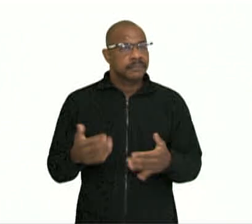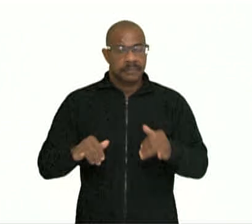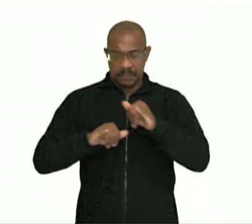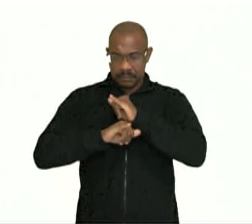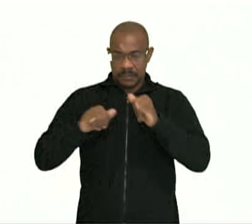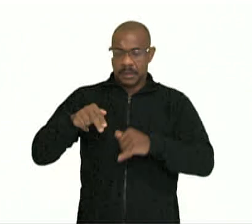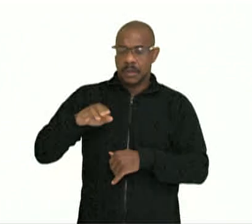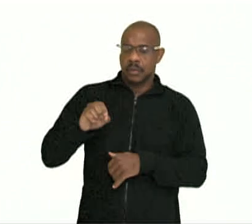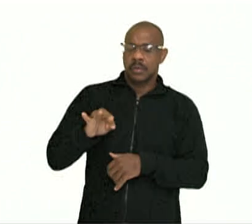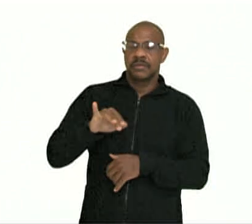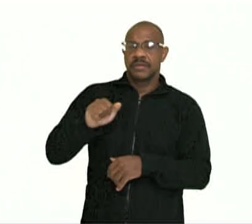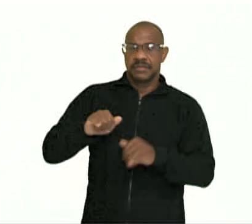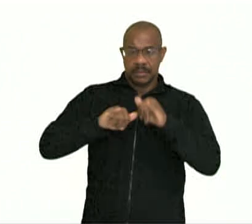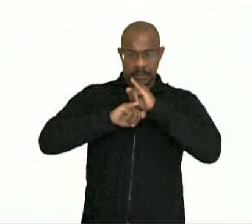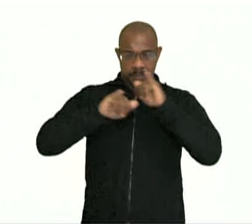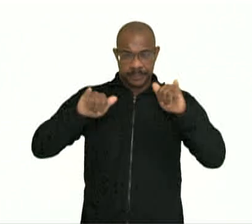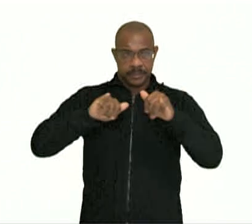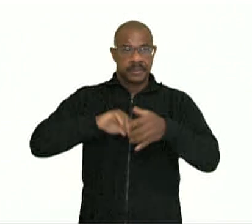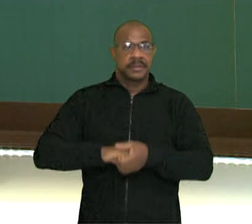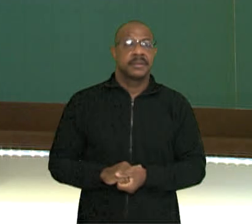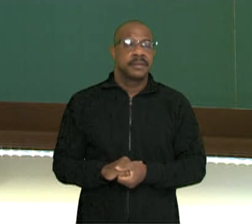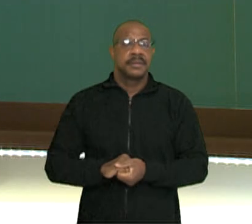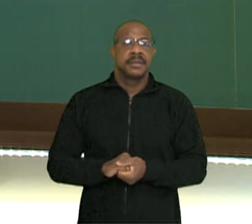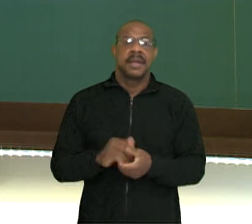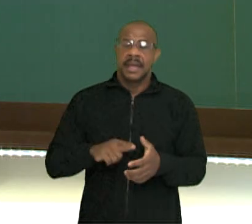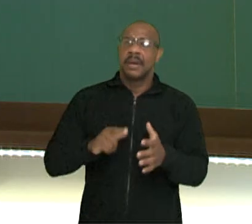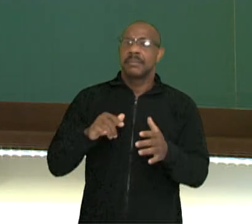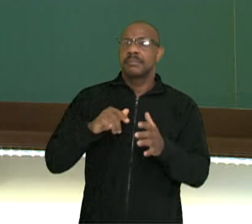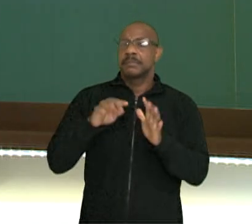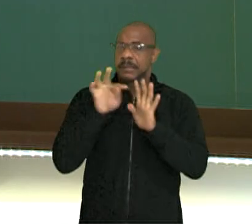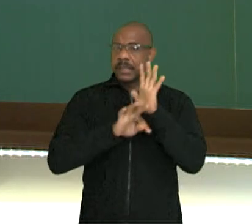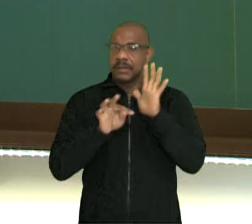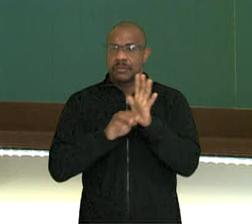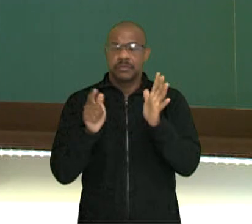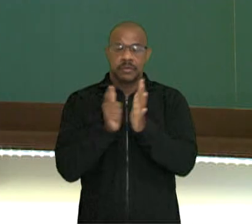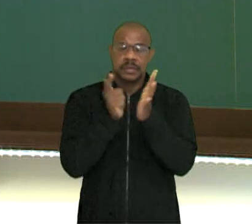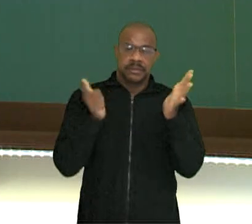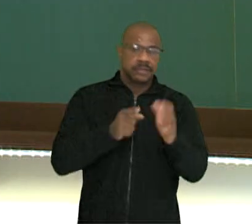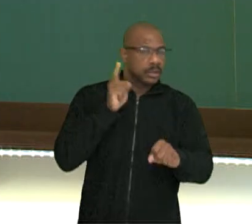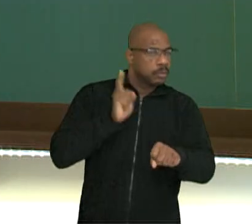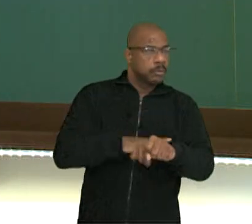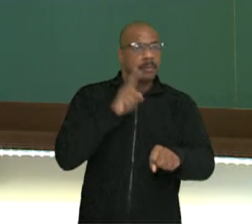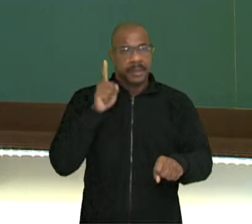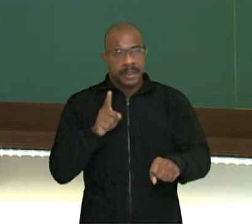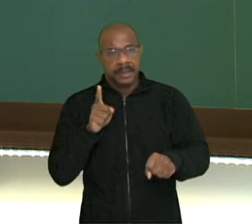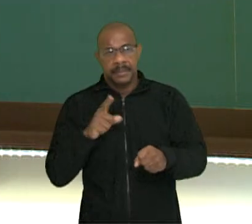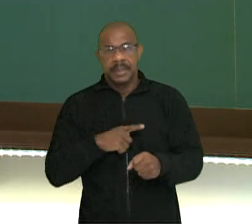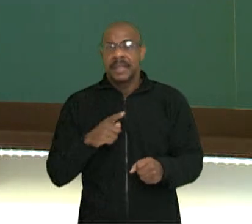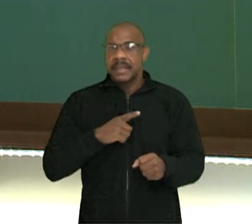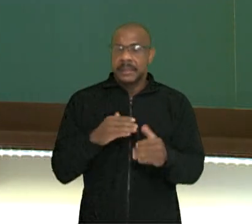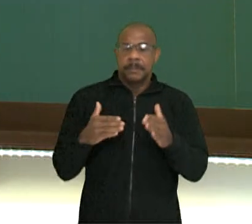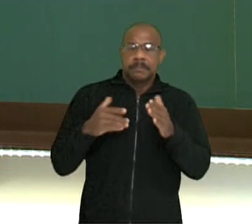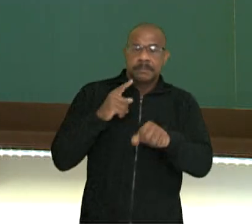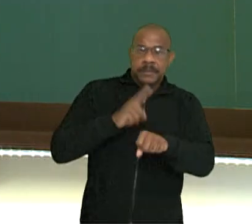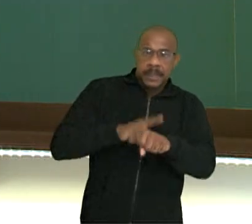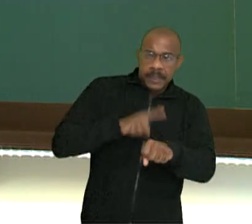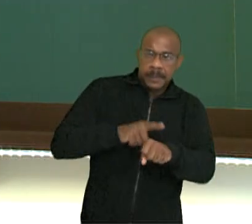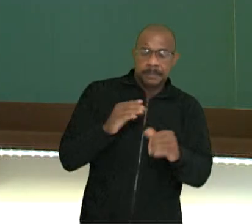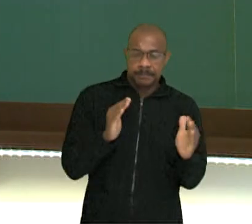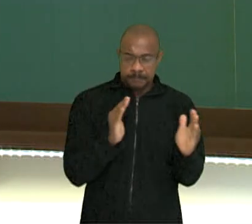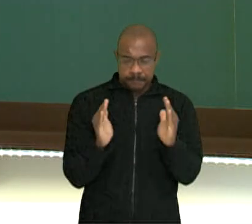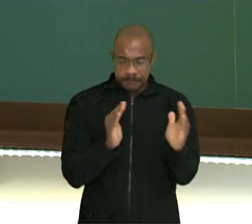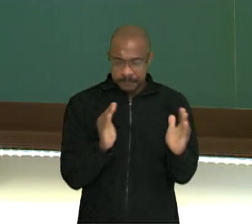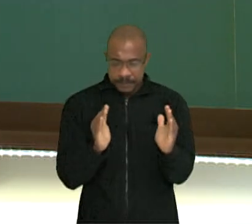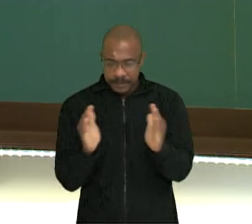Notícia. Então, a notícia é um texto jornalístico, né? É no momento, ela tem um timing, né? Aquele tempo, senão